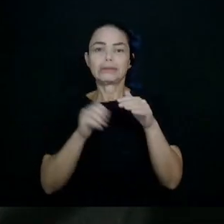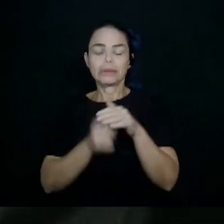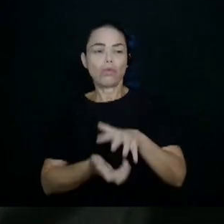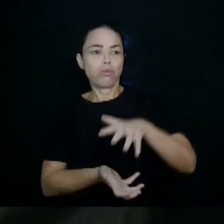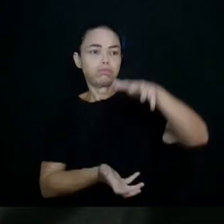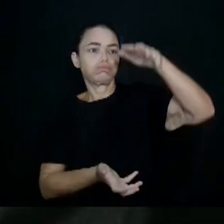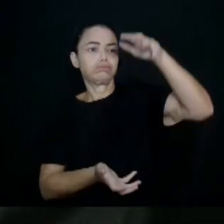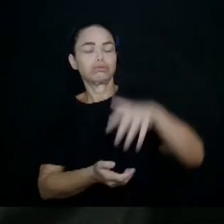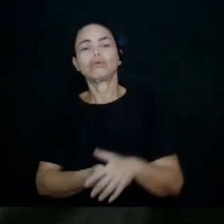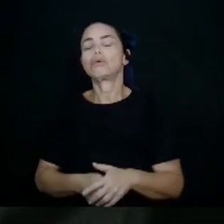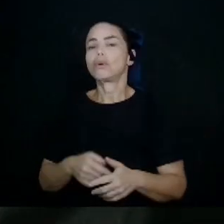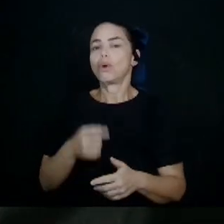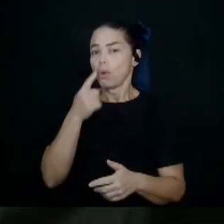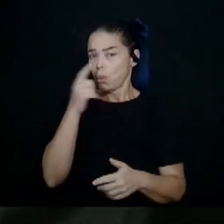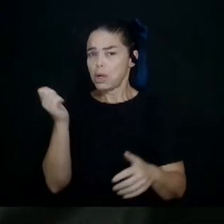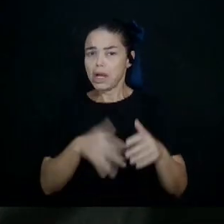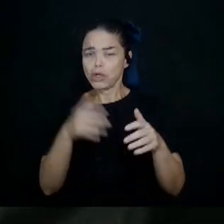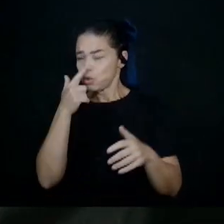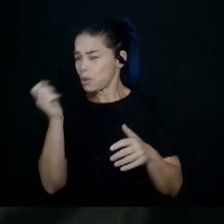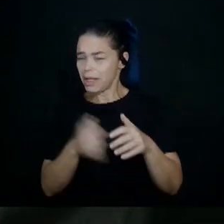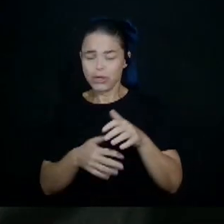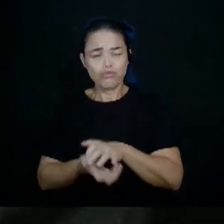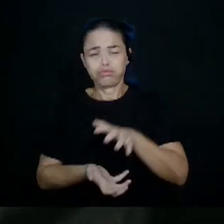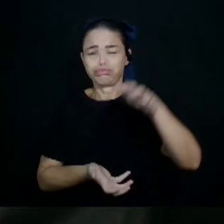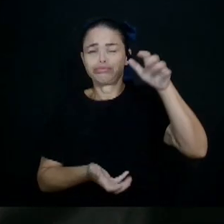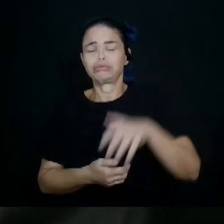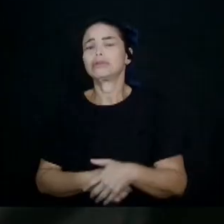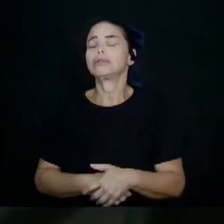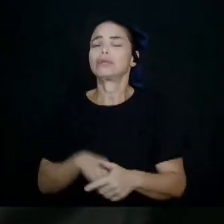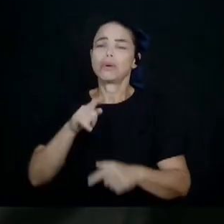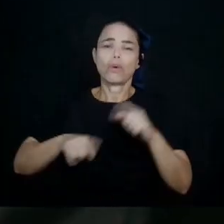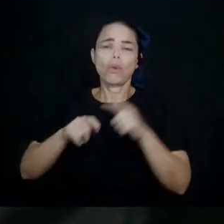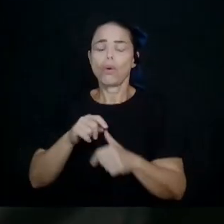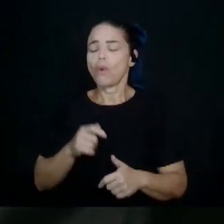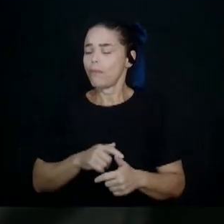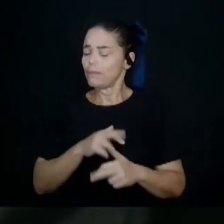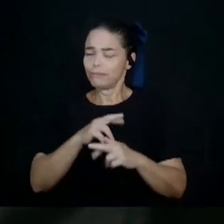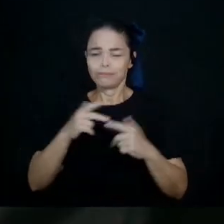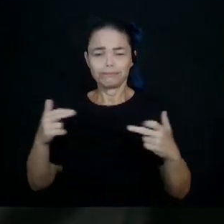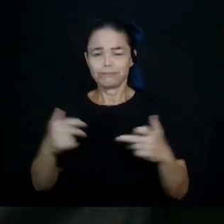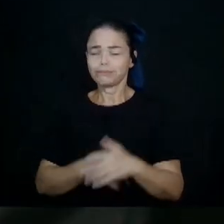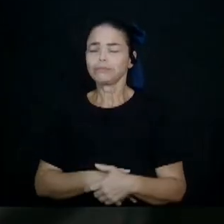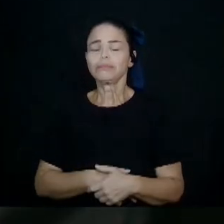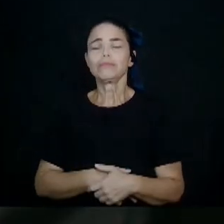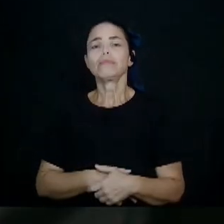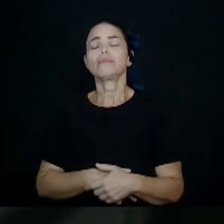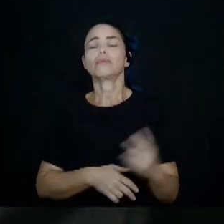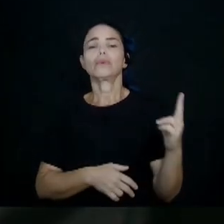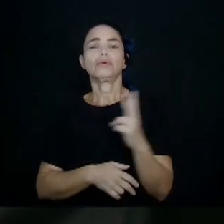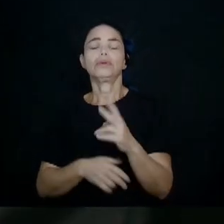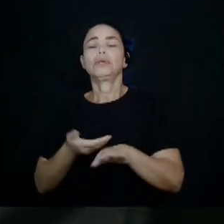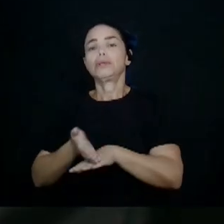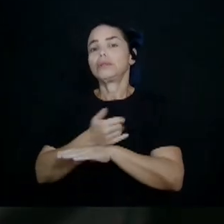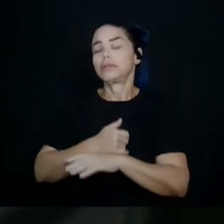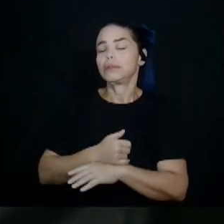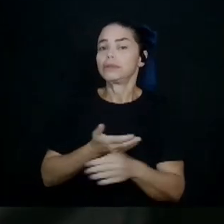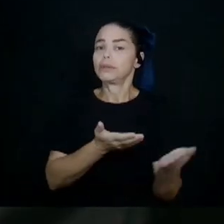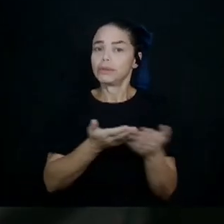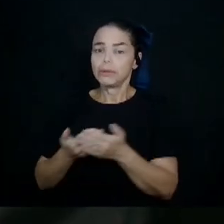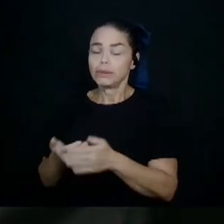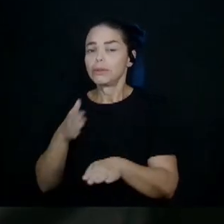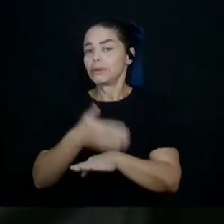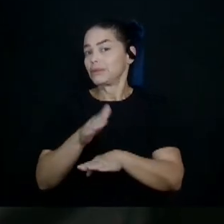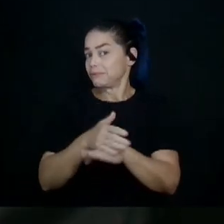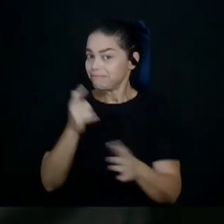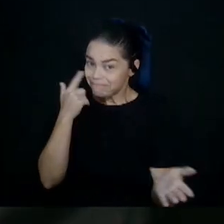a gente conversa hoje. Nós já estamos com as nossas convidadas aqui, daqui a pouquinho vamos apresentá-las, mas antes a gente convida você para participar